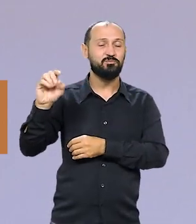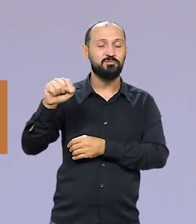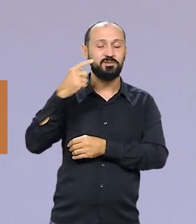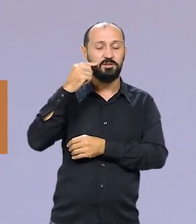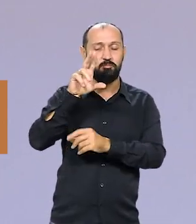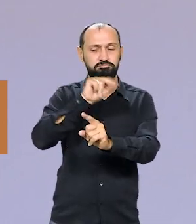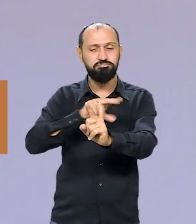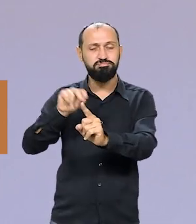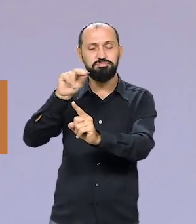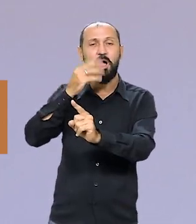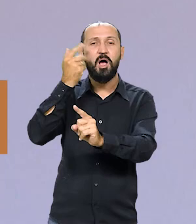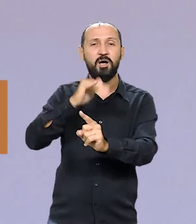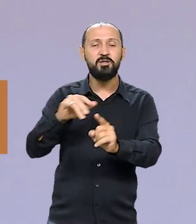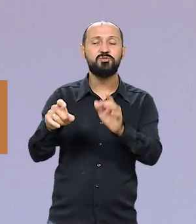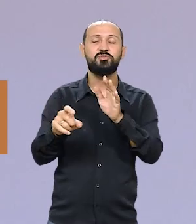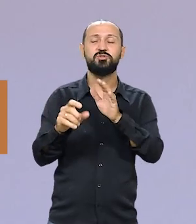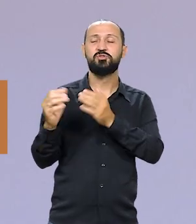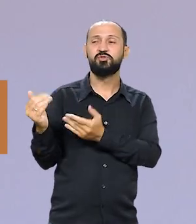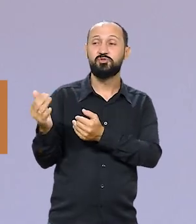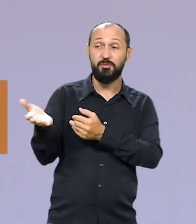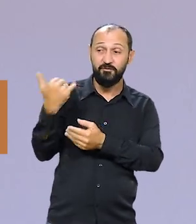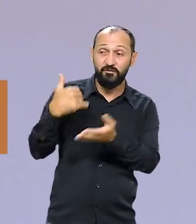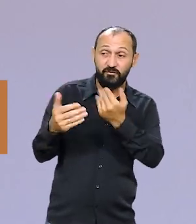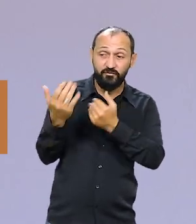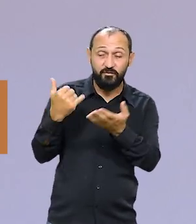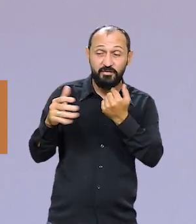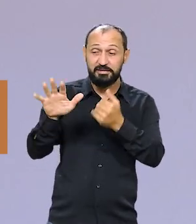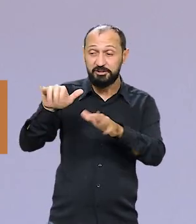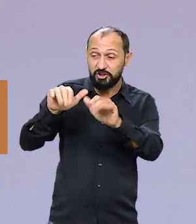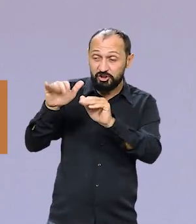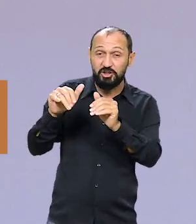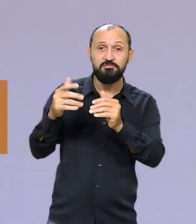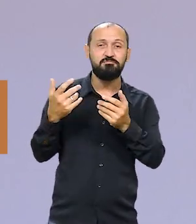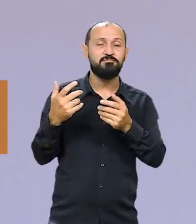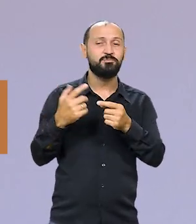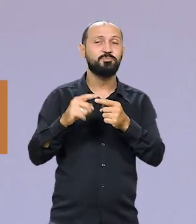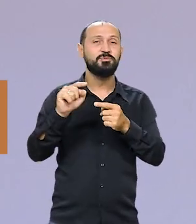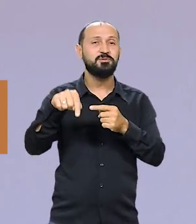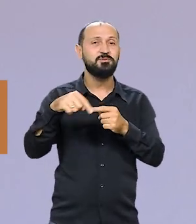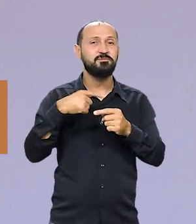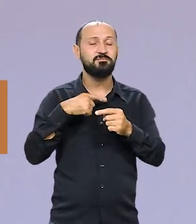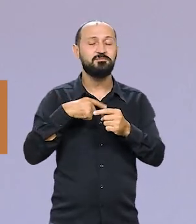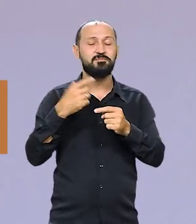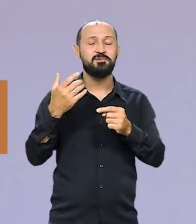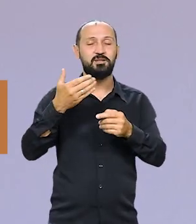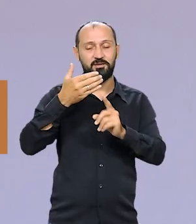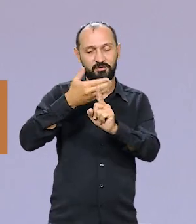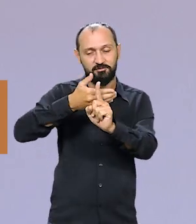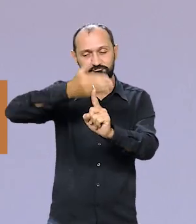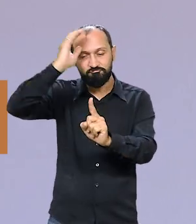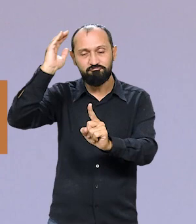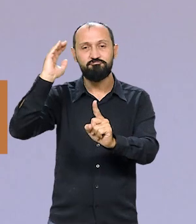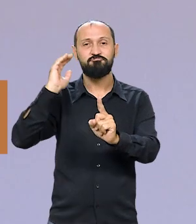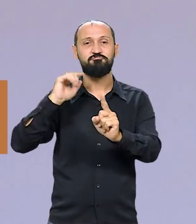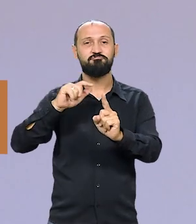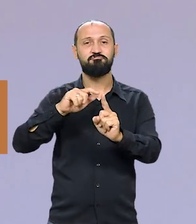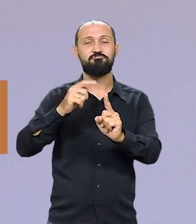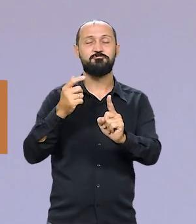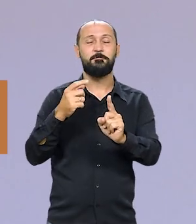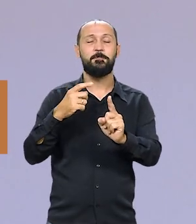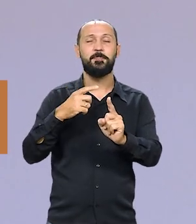cooptando crianças e adolescentes para este universo, porque ali ele tem visibilidade, ali ele